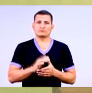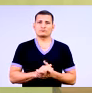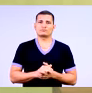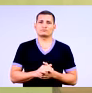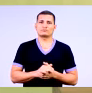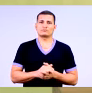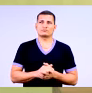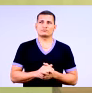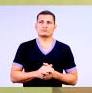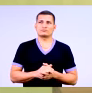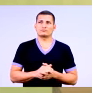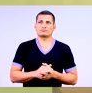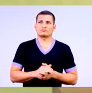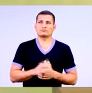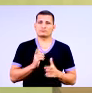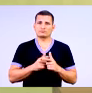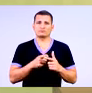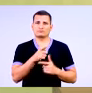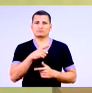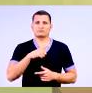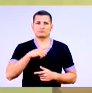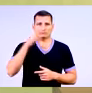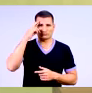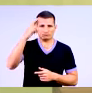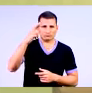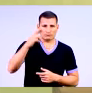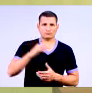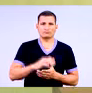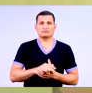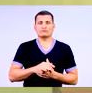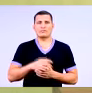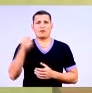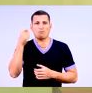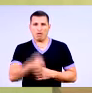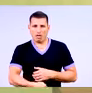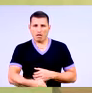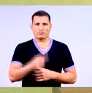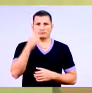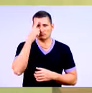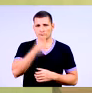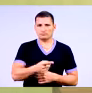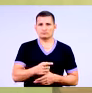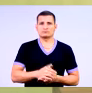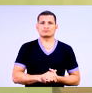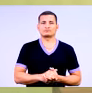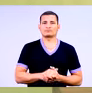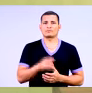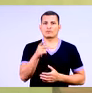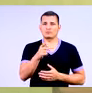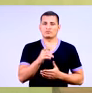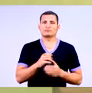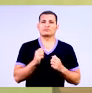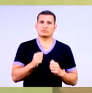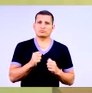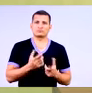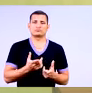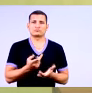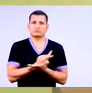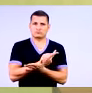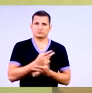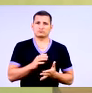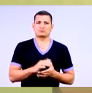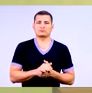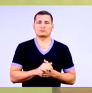pouco você tem um chefe autoritário. É o que acontece muito e você acaba, então, de repente, tendo que identificar qual é